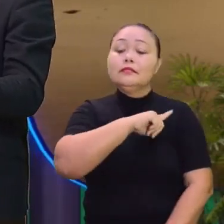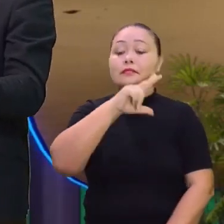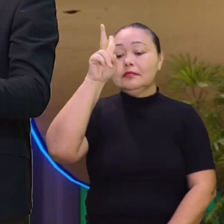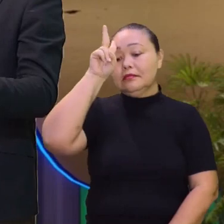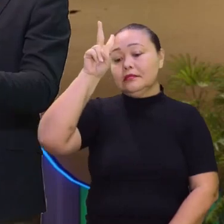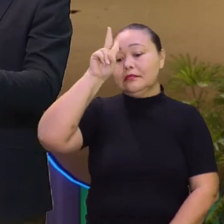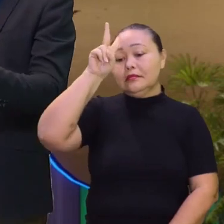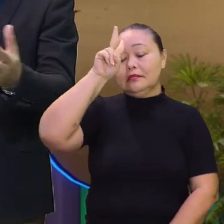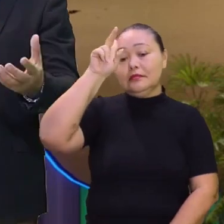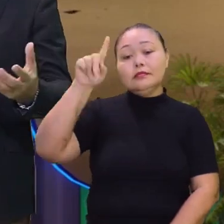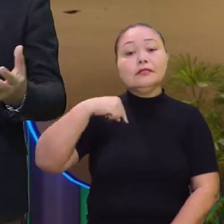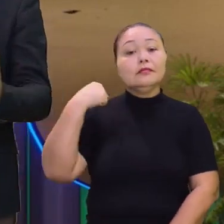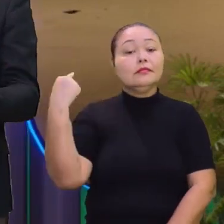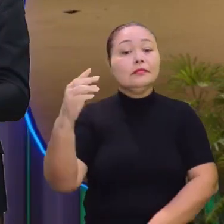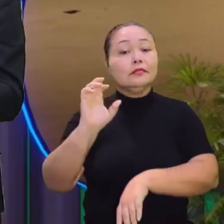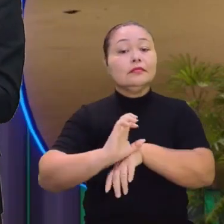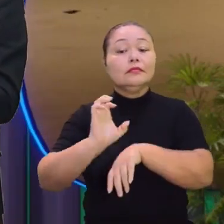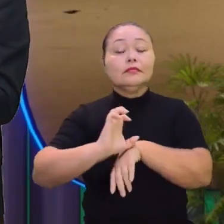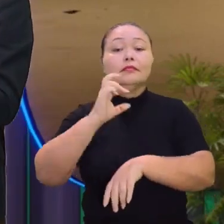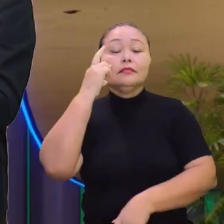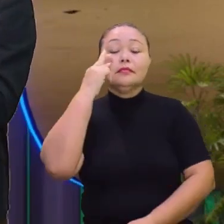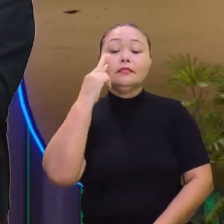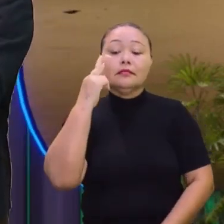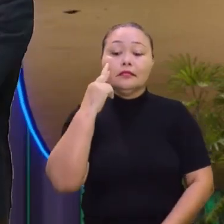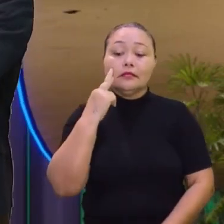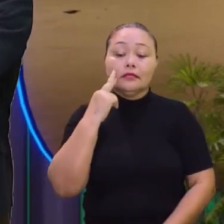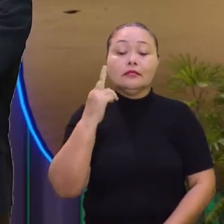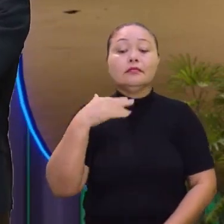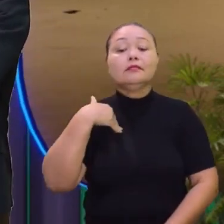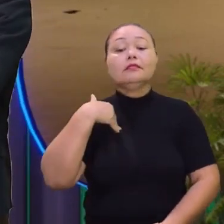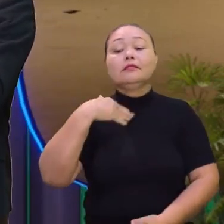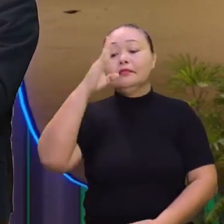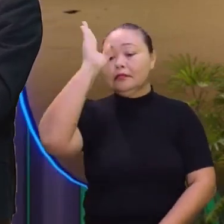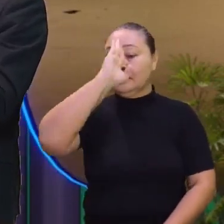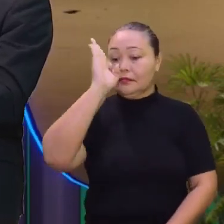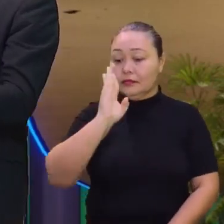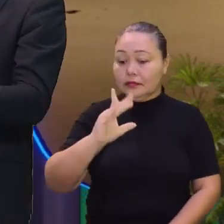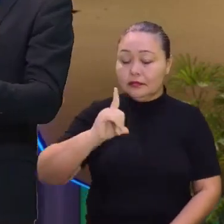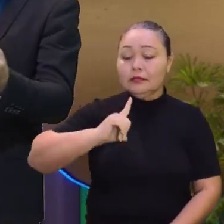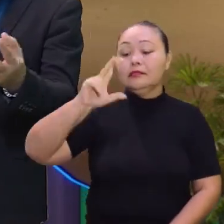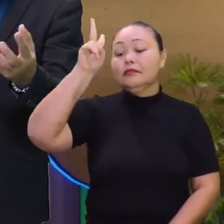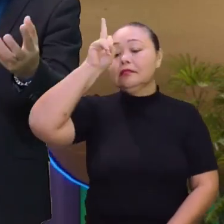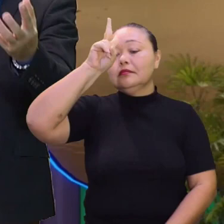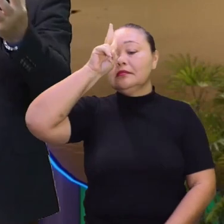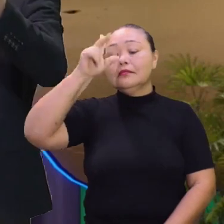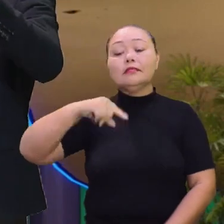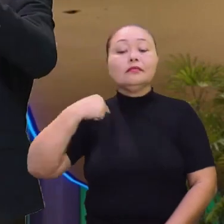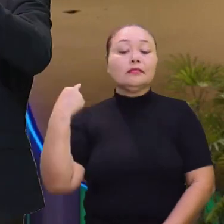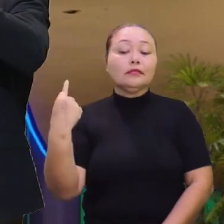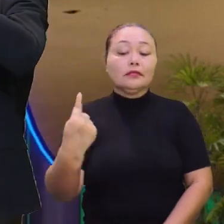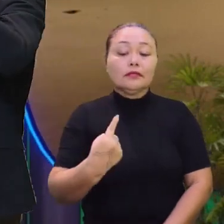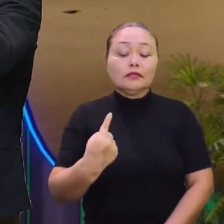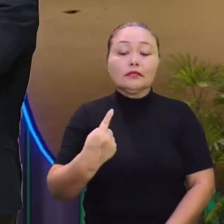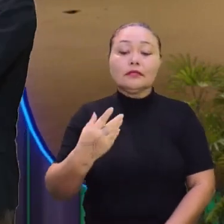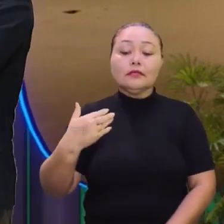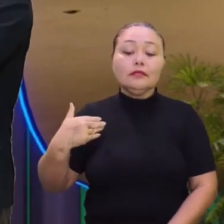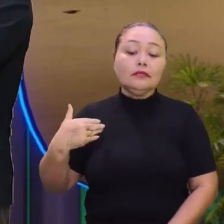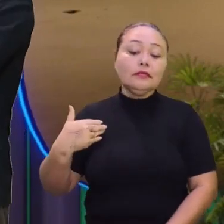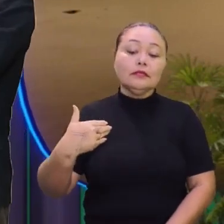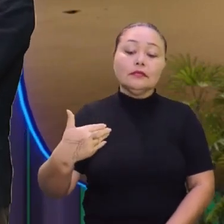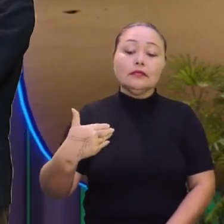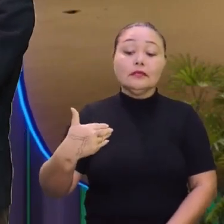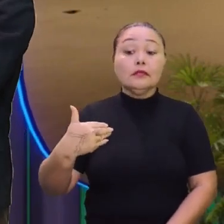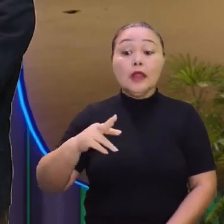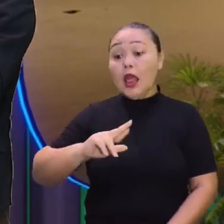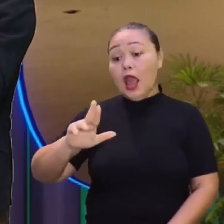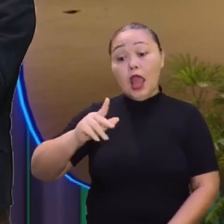história. A nossa Rondônia também tem uma história, o Brasil tem uma história. Nós, no começo, nem